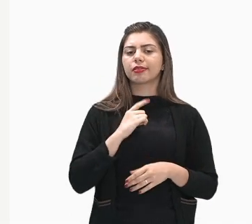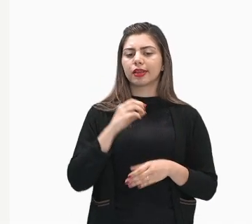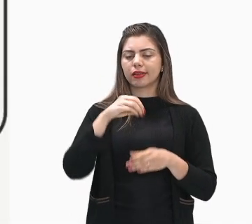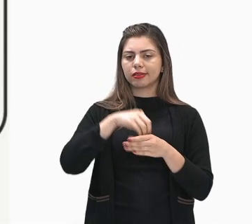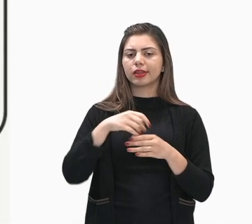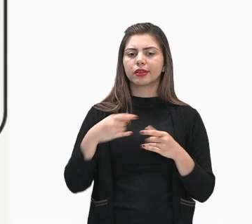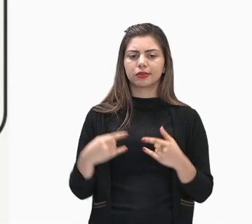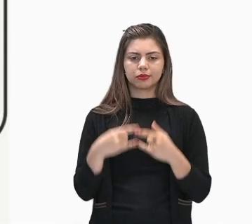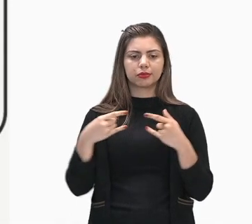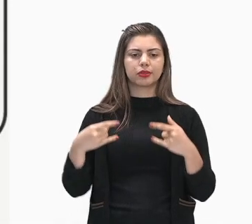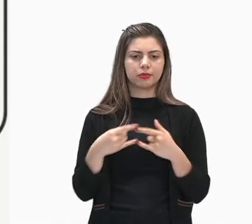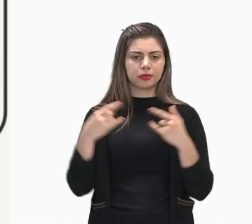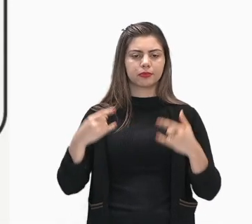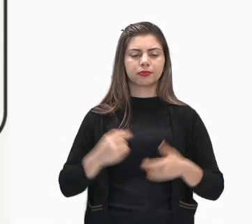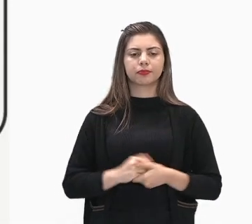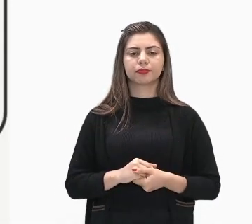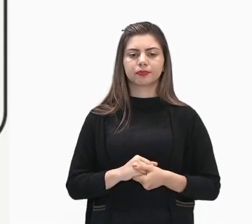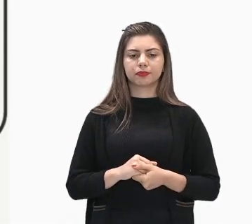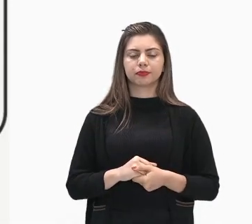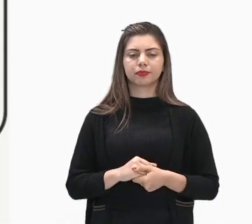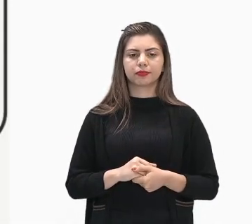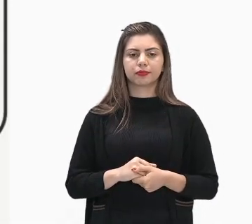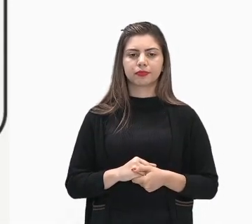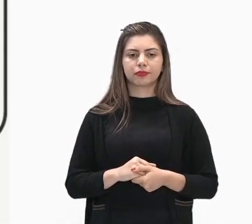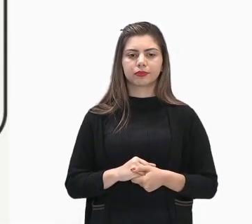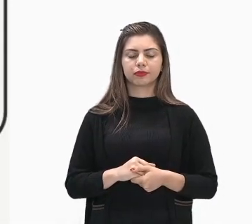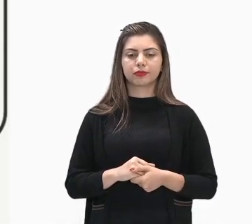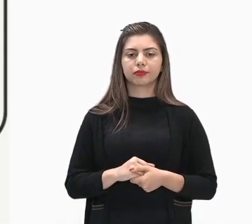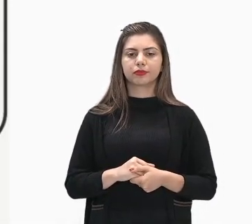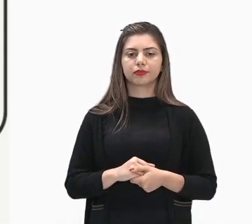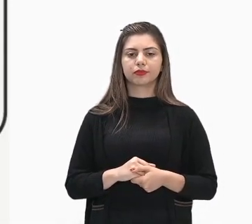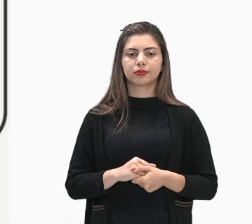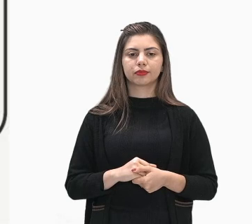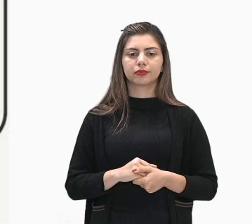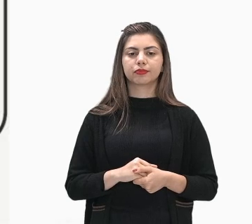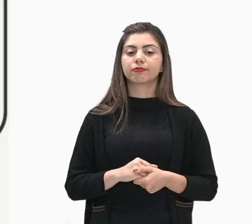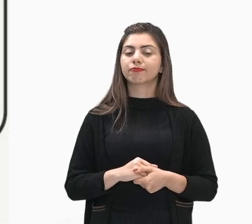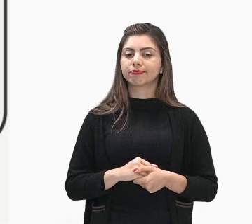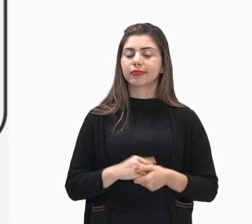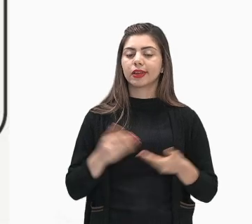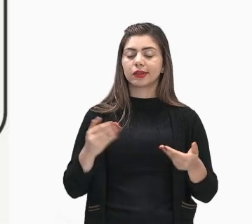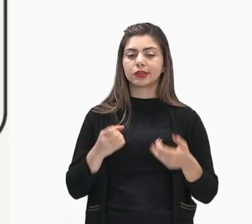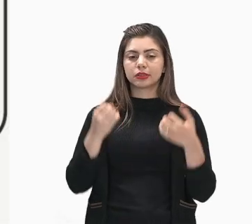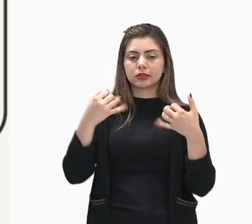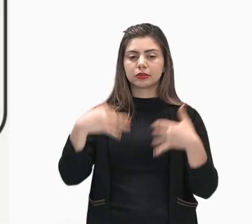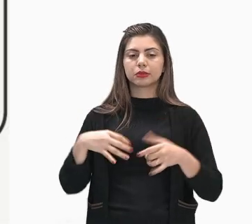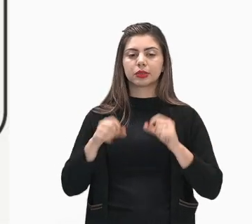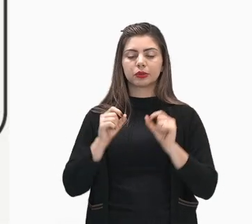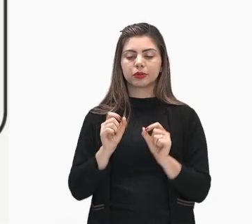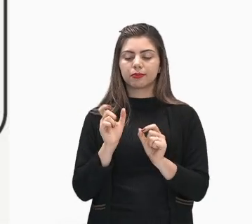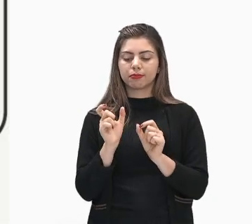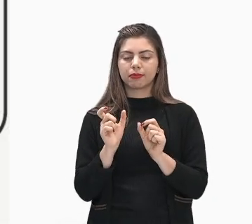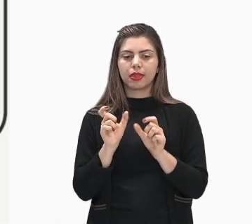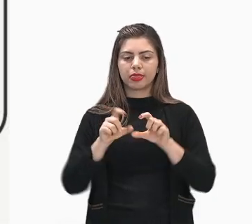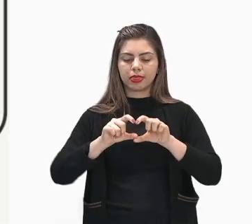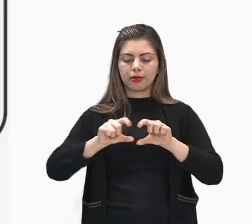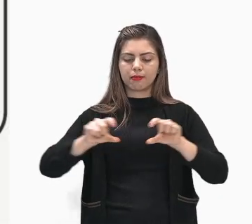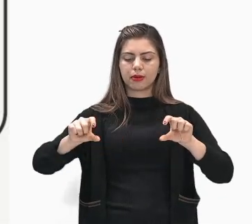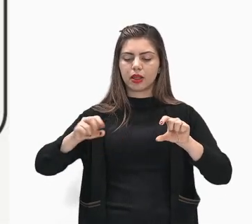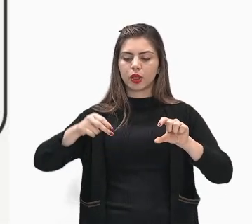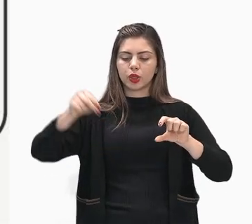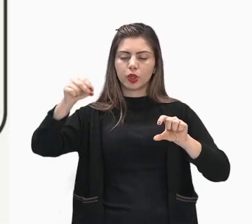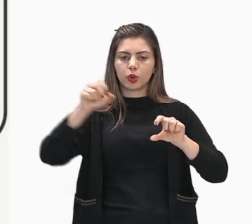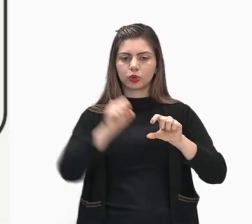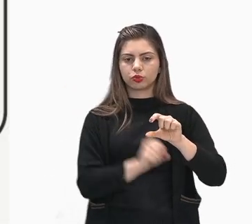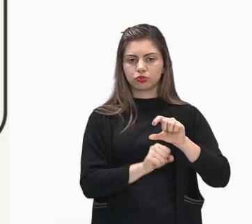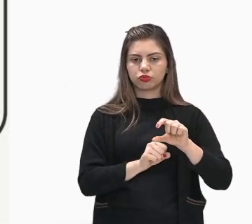possui. Veja, vamos falar agora dos polos magnéticos. Vamos começar aí pela essa capacidade aí